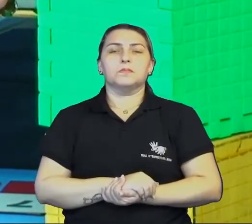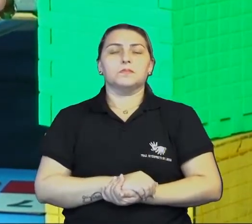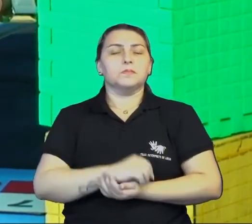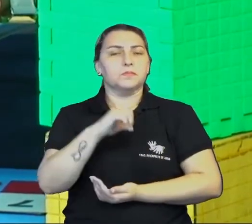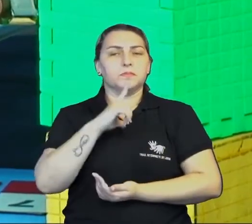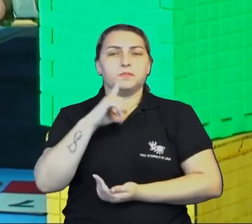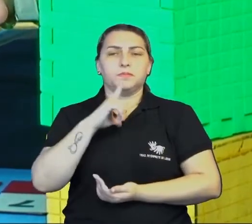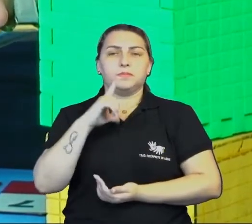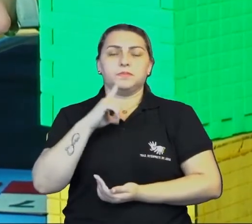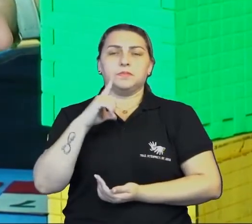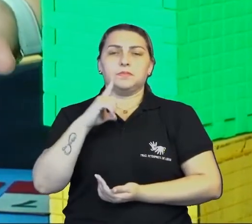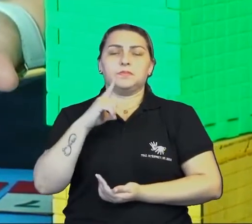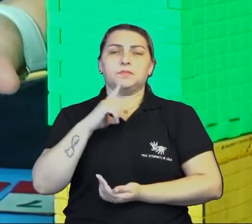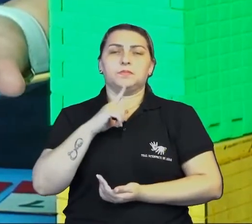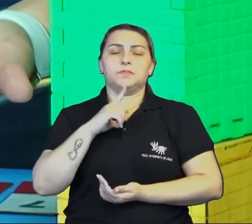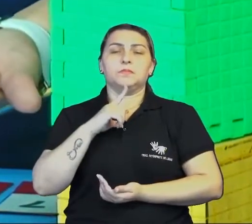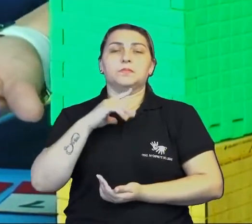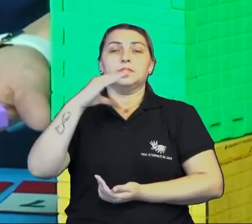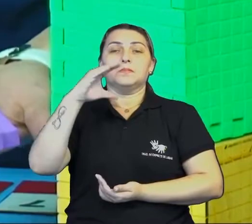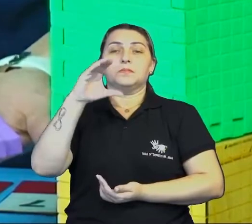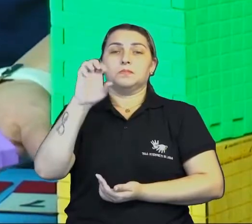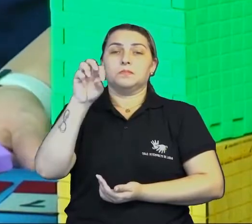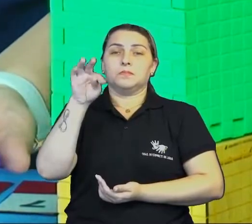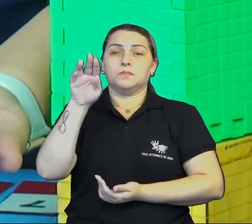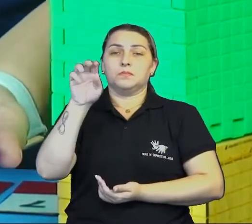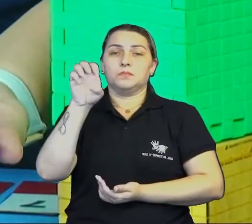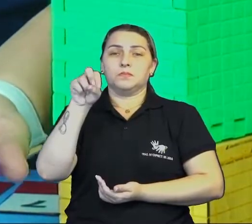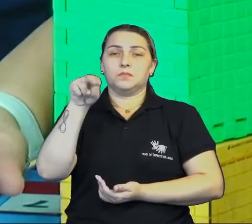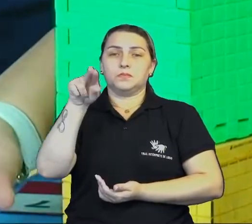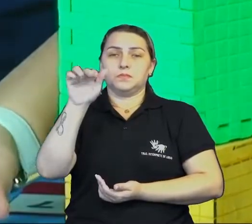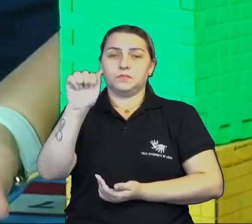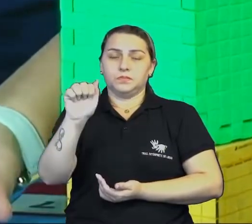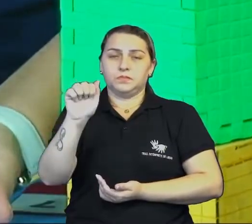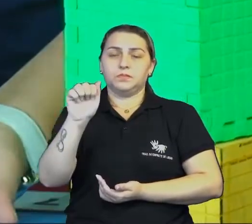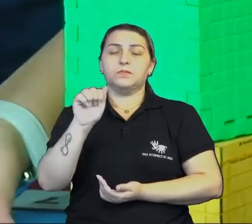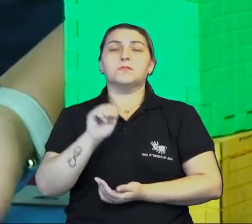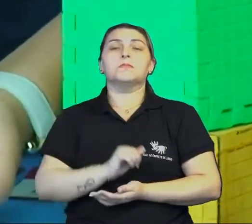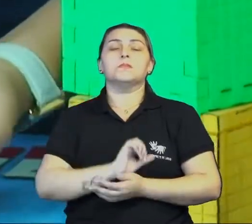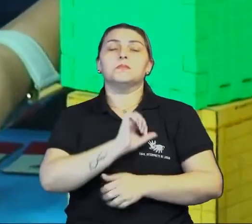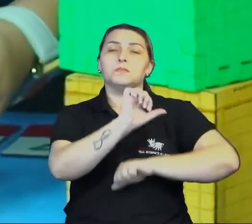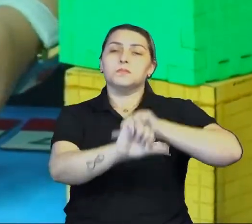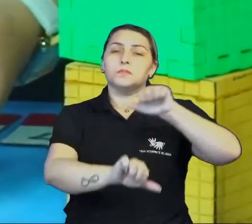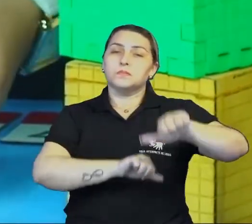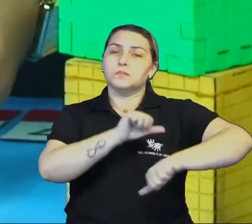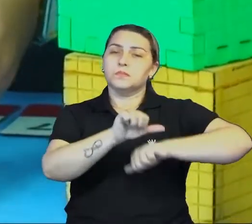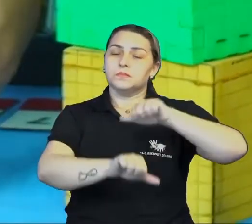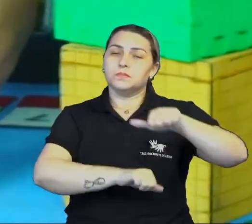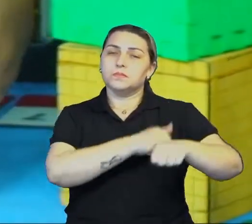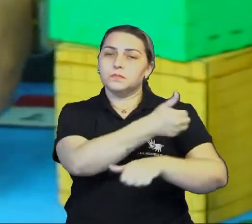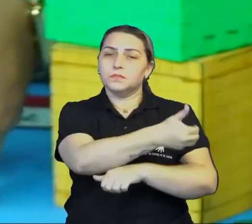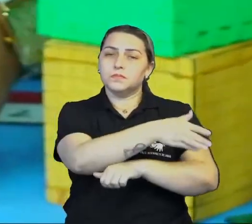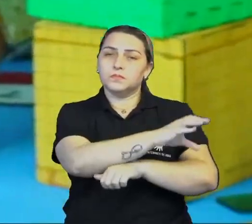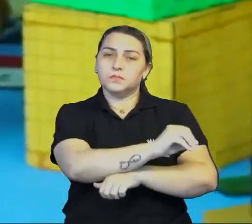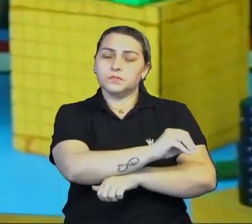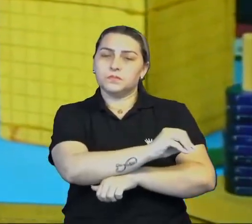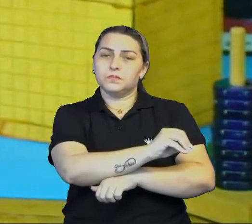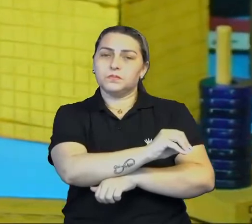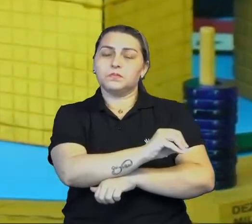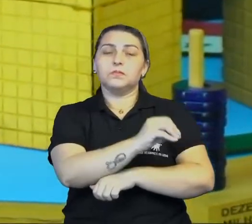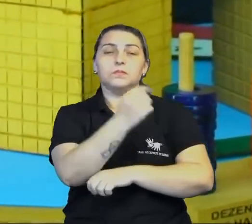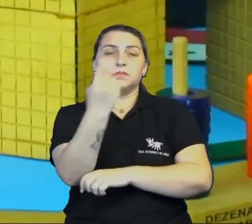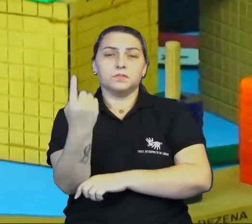Eu tenho uma centena, aí eu transformo essas dezenas aqui, as 10 dezenas,